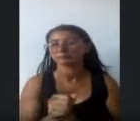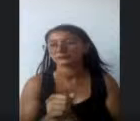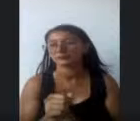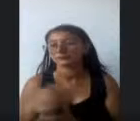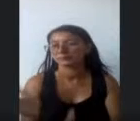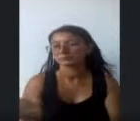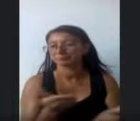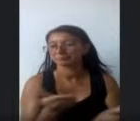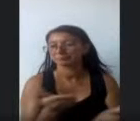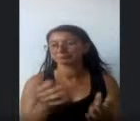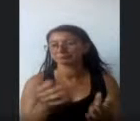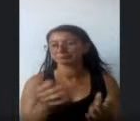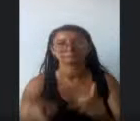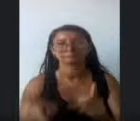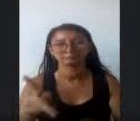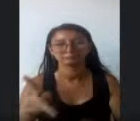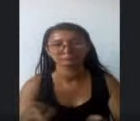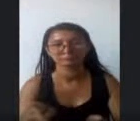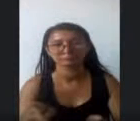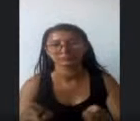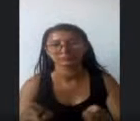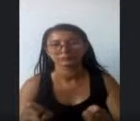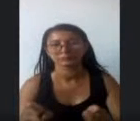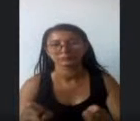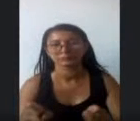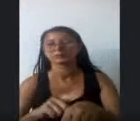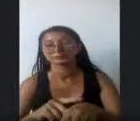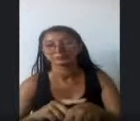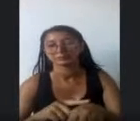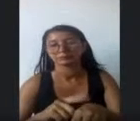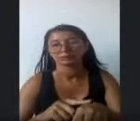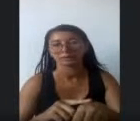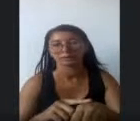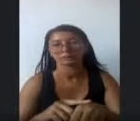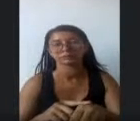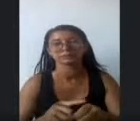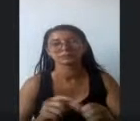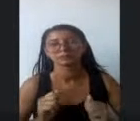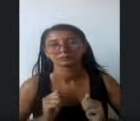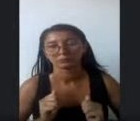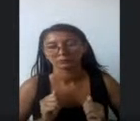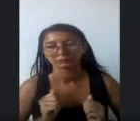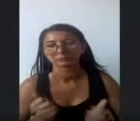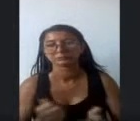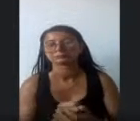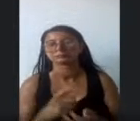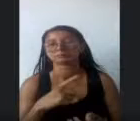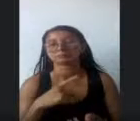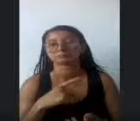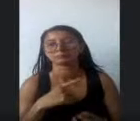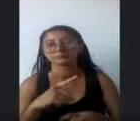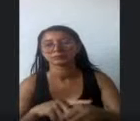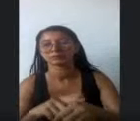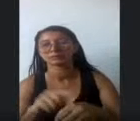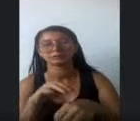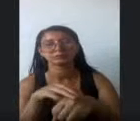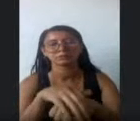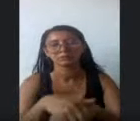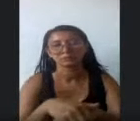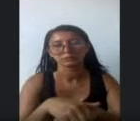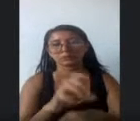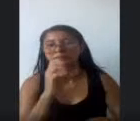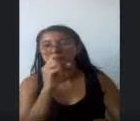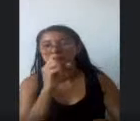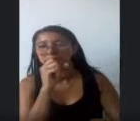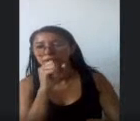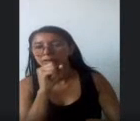população em horários de expediente, teve alguns momentos que nós fomos à noite e no sábado, para que nós pudéssemos também